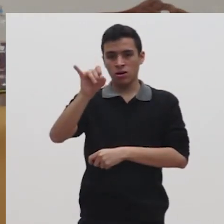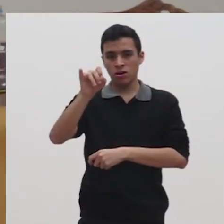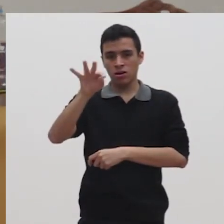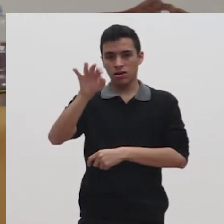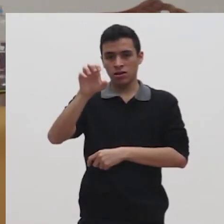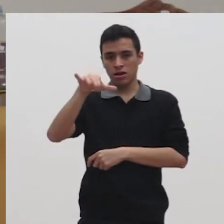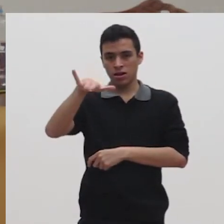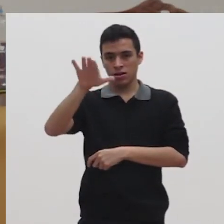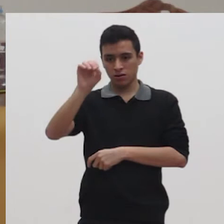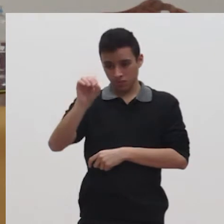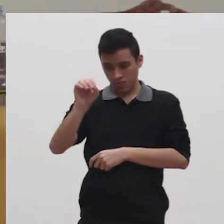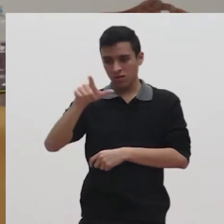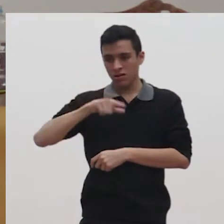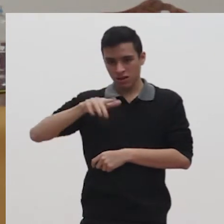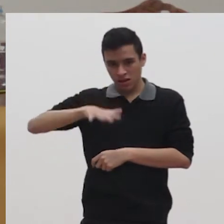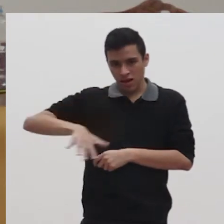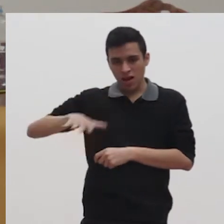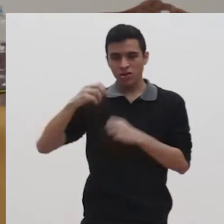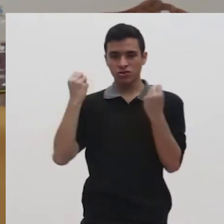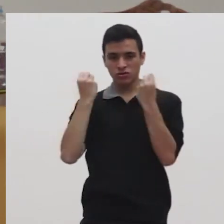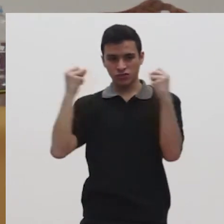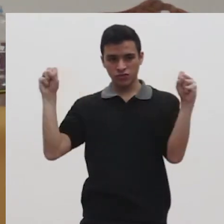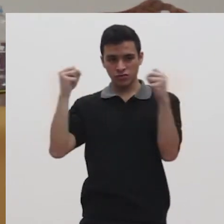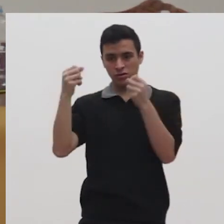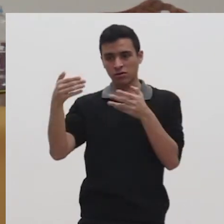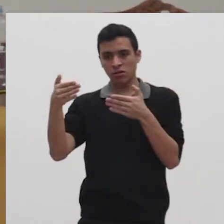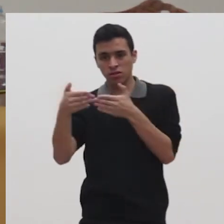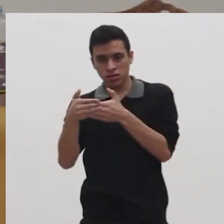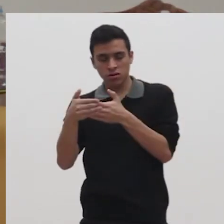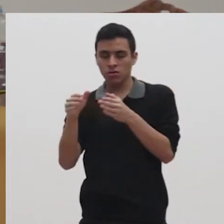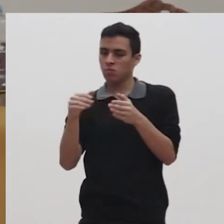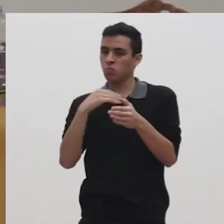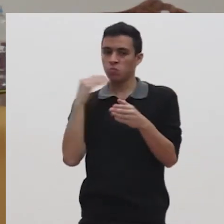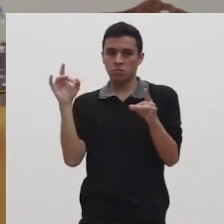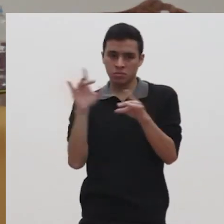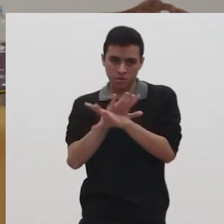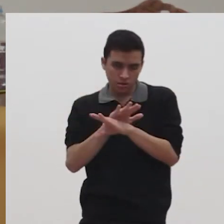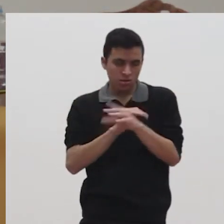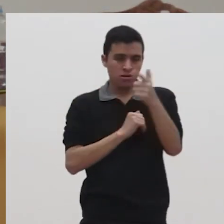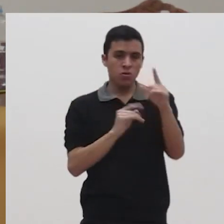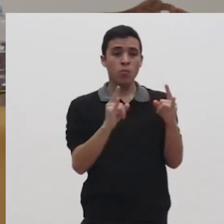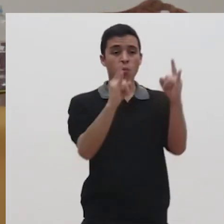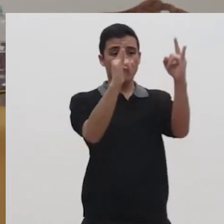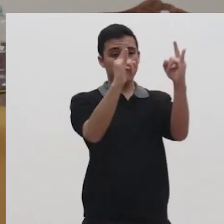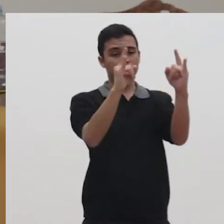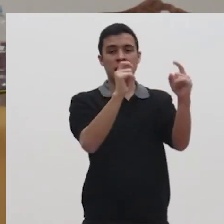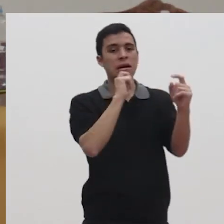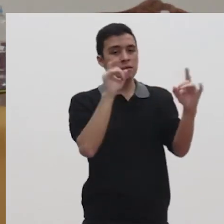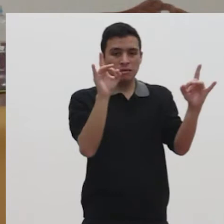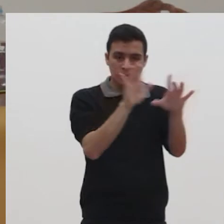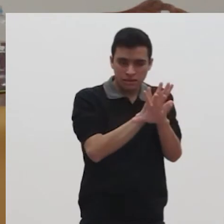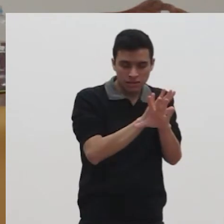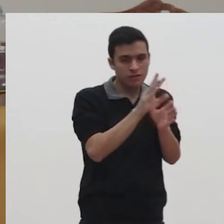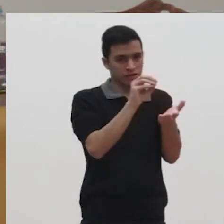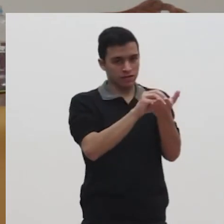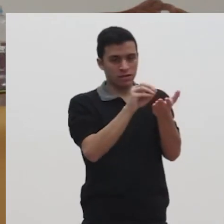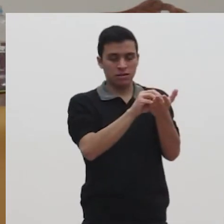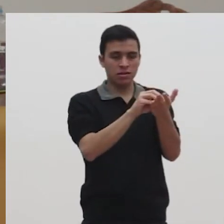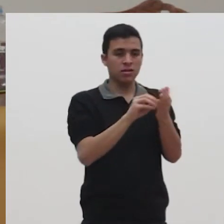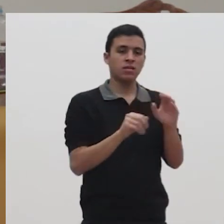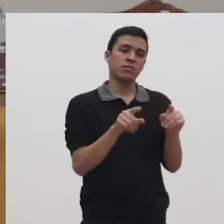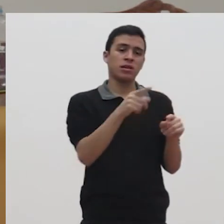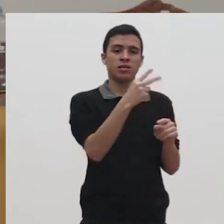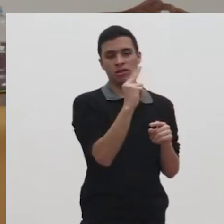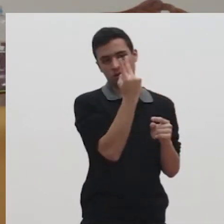uma obra da Educação Física que está interrompida, nunca foi terminada, uma obra do prédio da Química que está interrompida, nunca foi terminada,